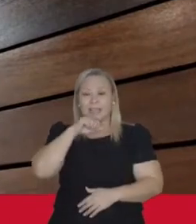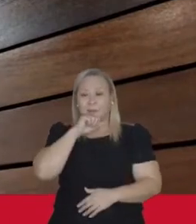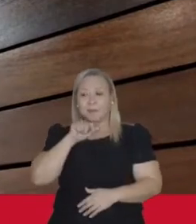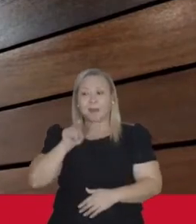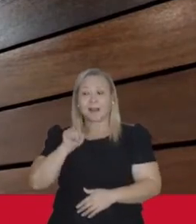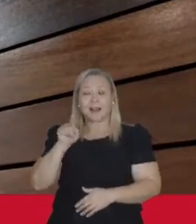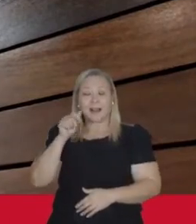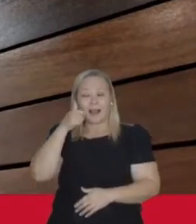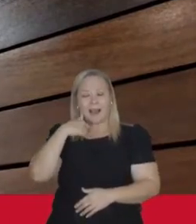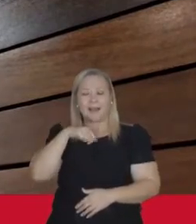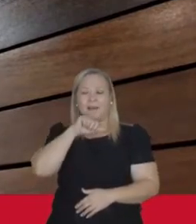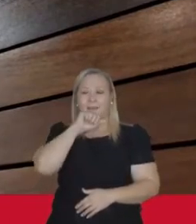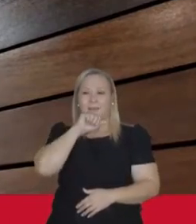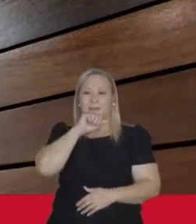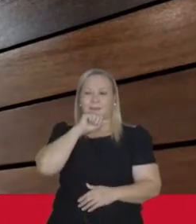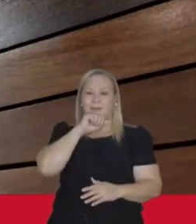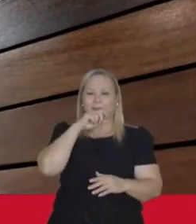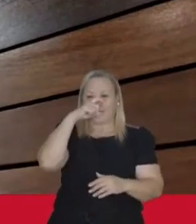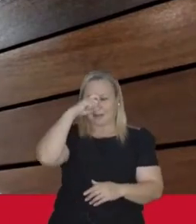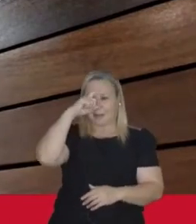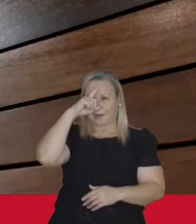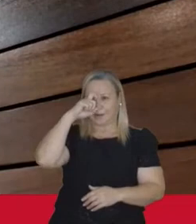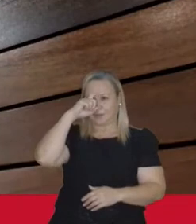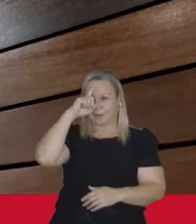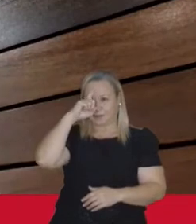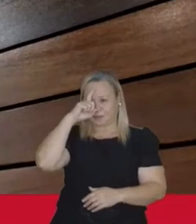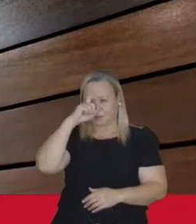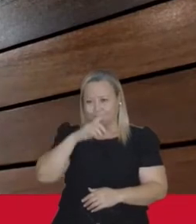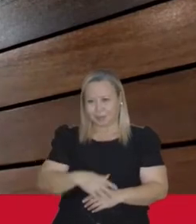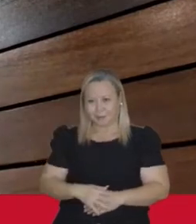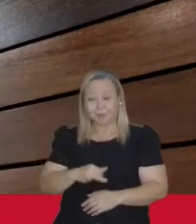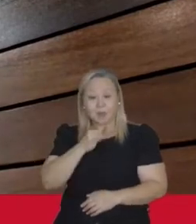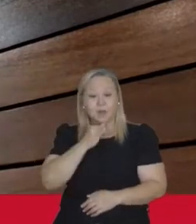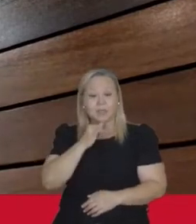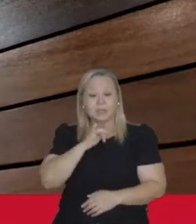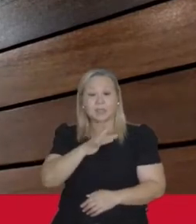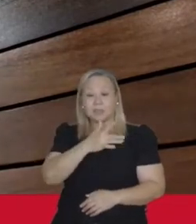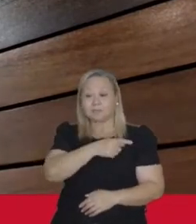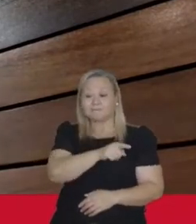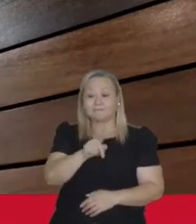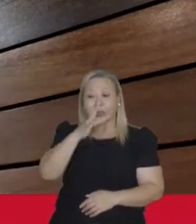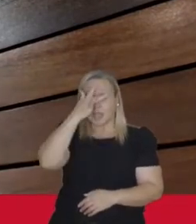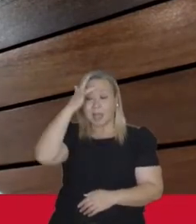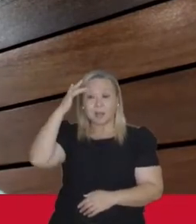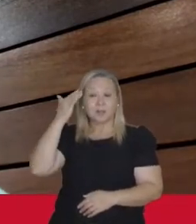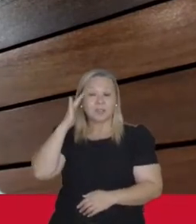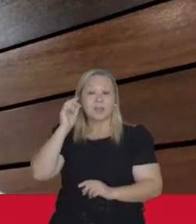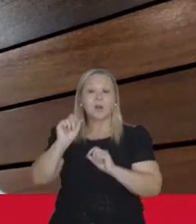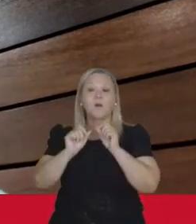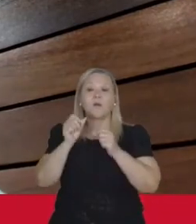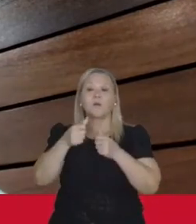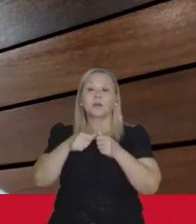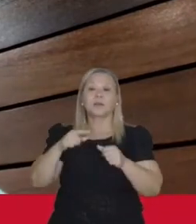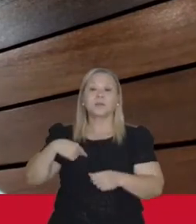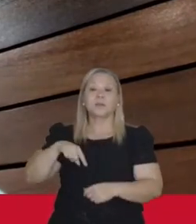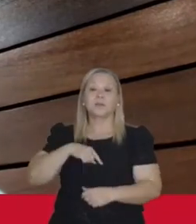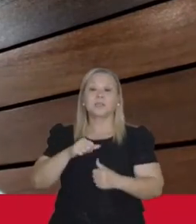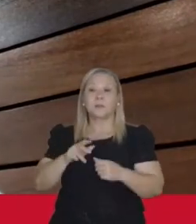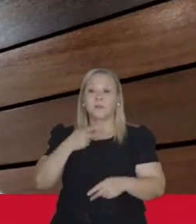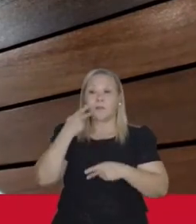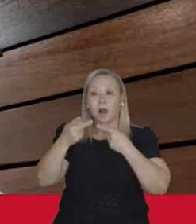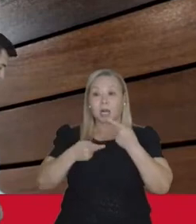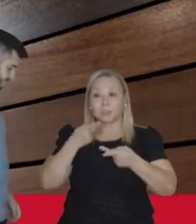vem acontecendo. Só um exemplo para as pessoas entenderem do que nós estamos falando. Então, a